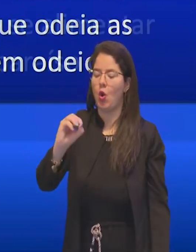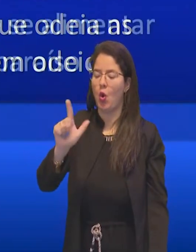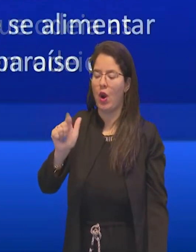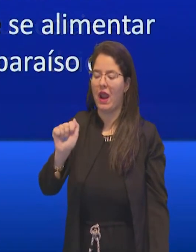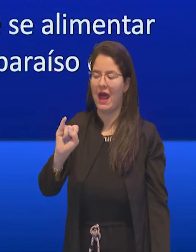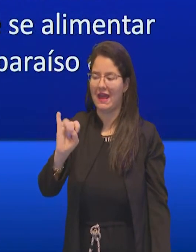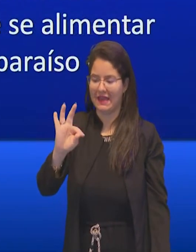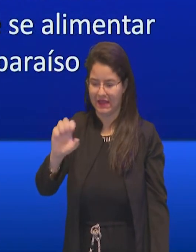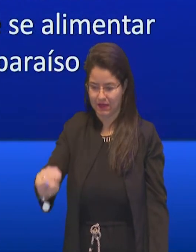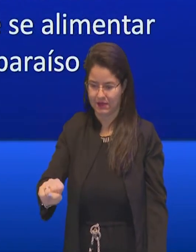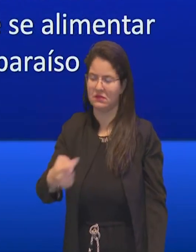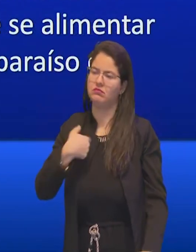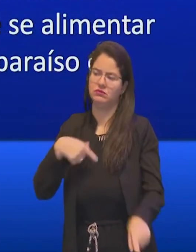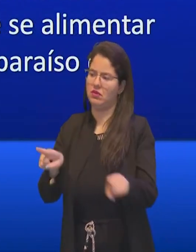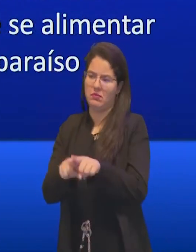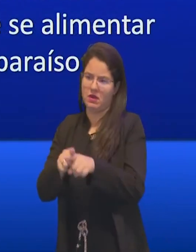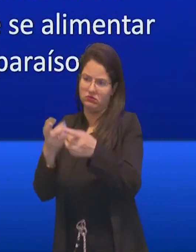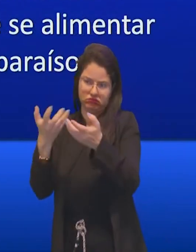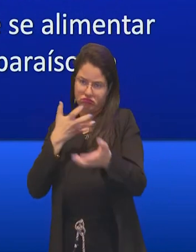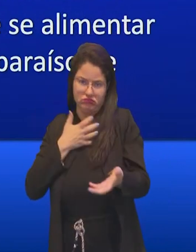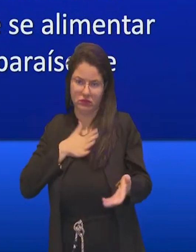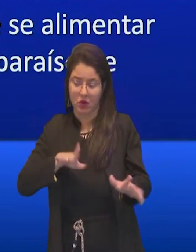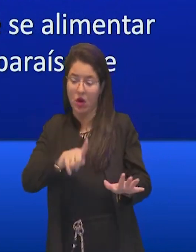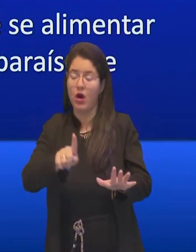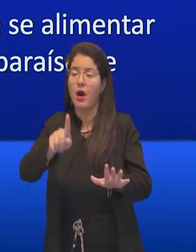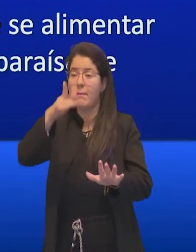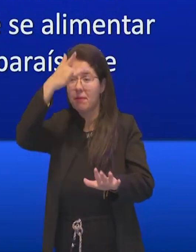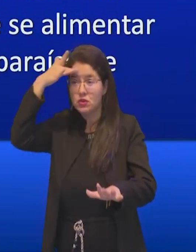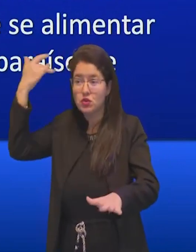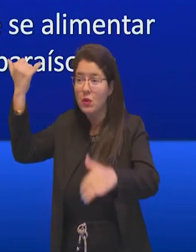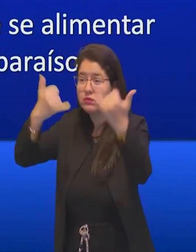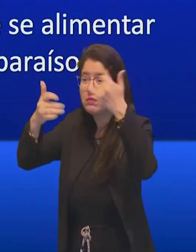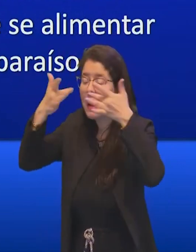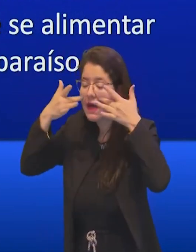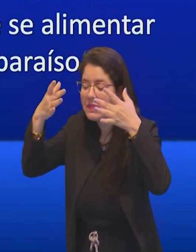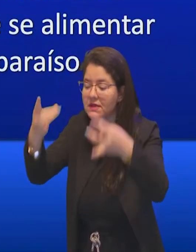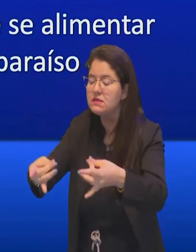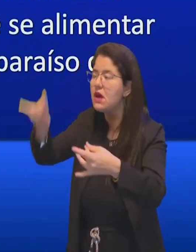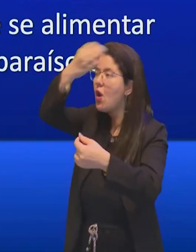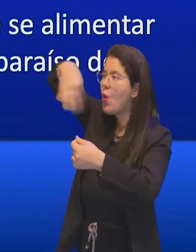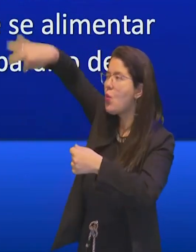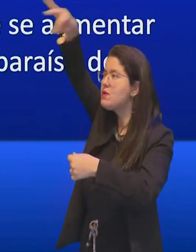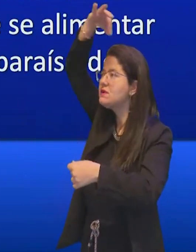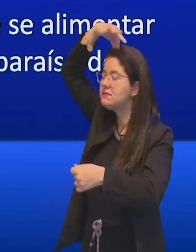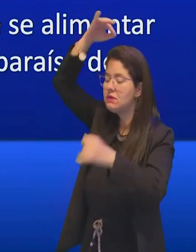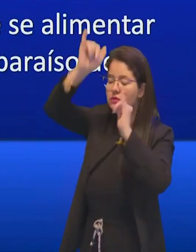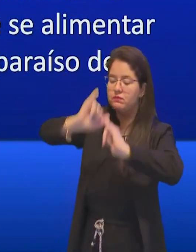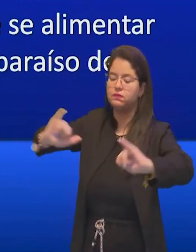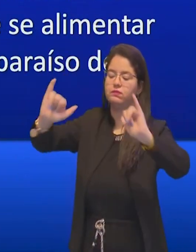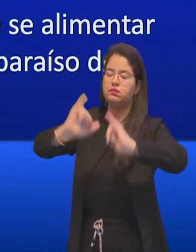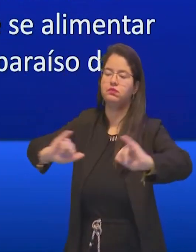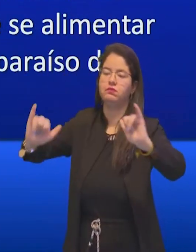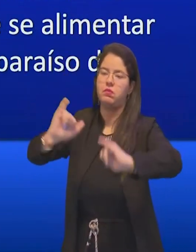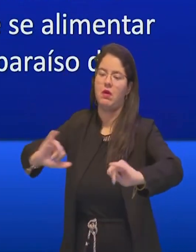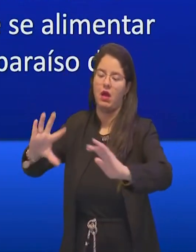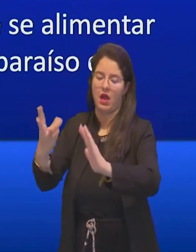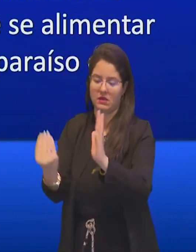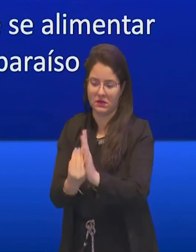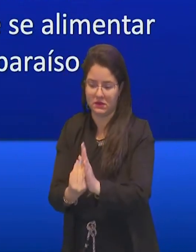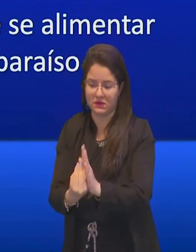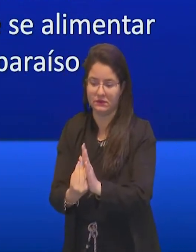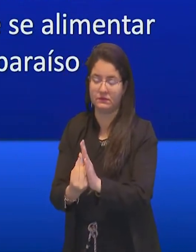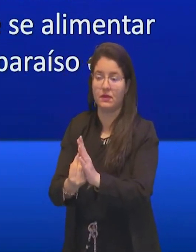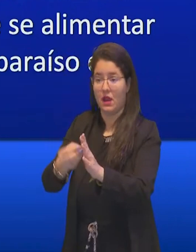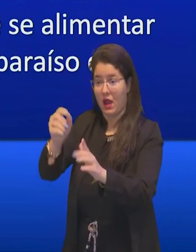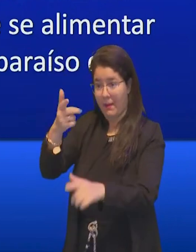odeio. Quem tem ouvidos, ouça o que o Espírito diz às igrejas. Ao vencedor